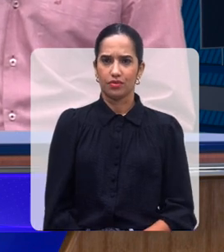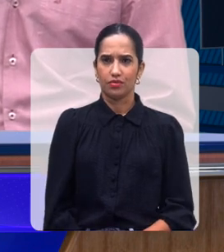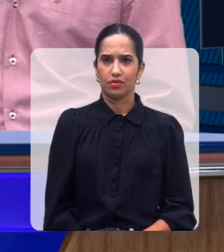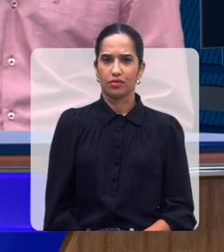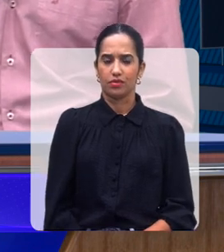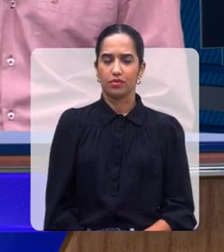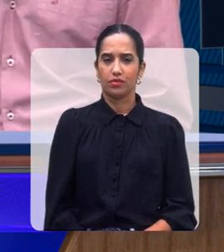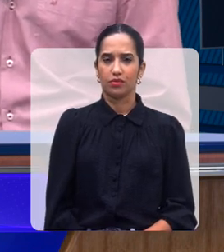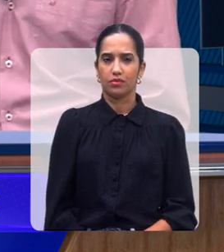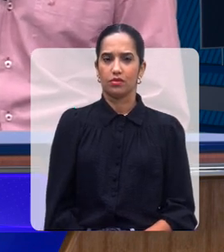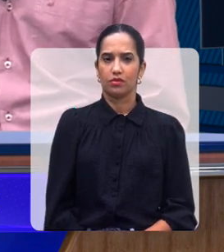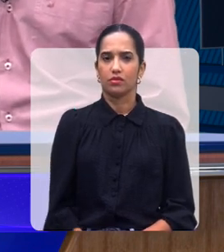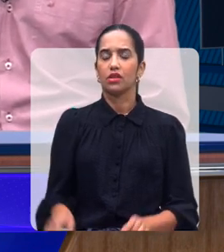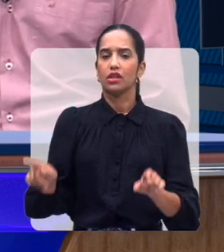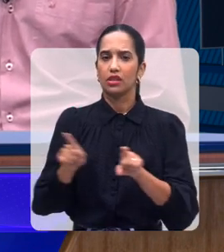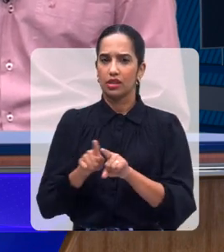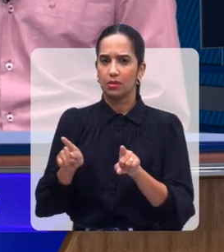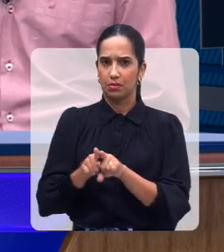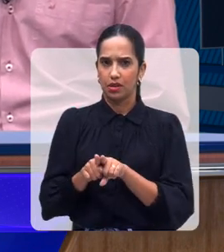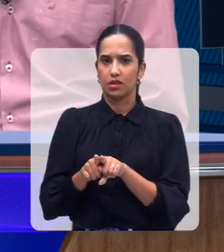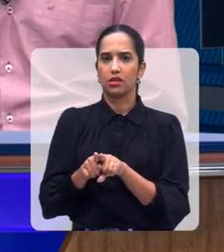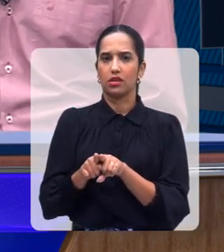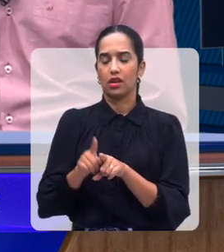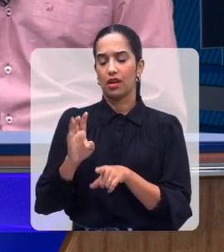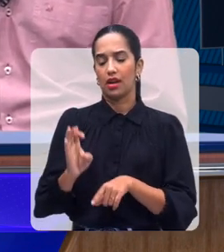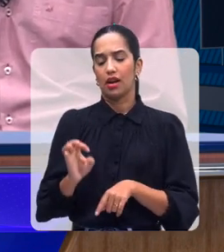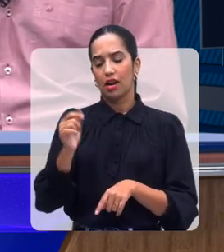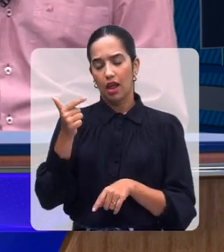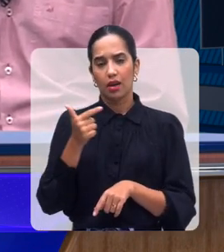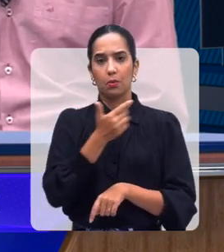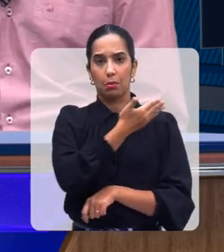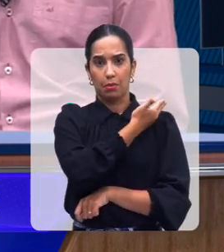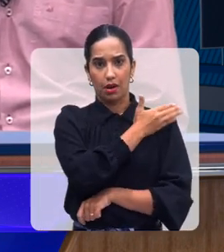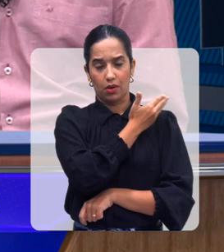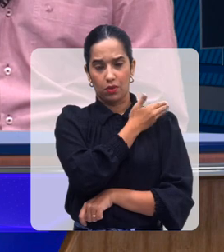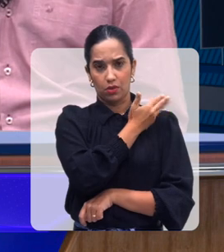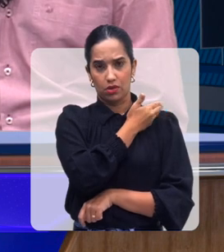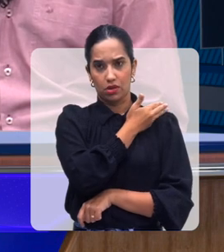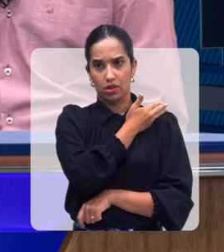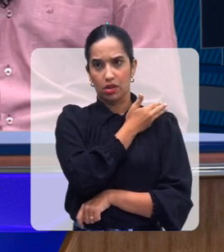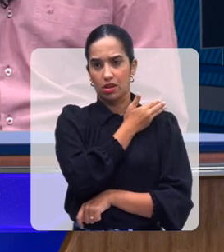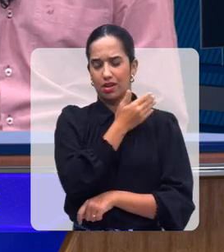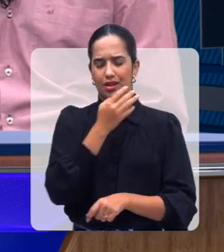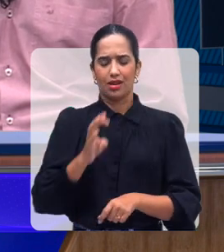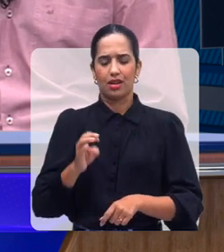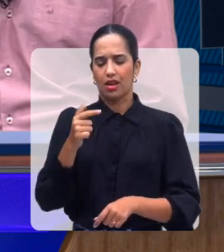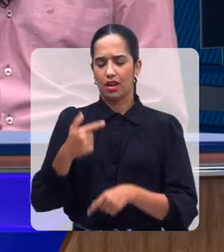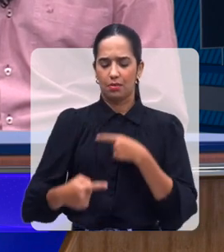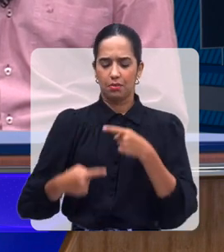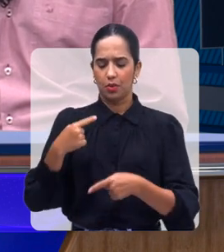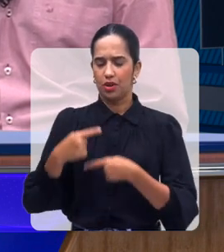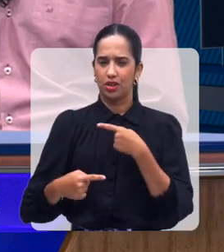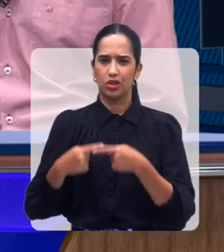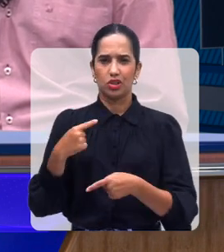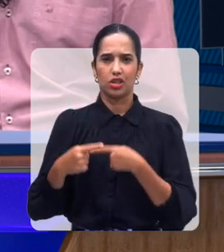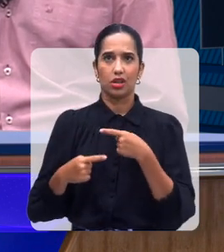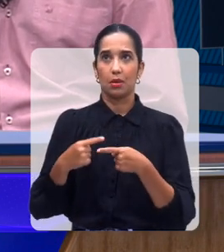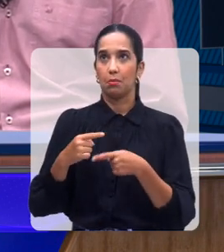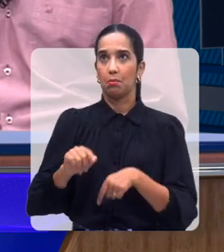porque também, além do preconceito óbvio, e que a política ela tem se tornado a cada